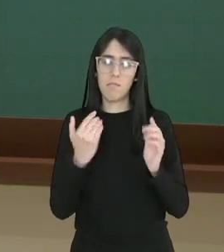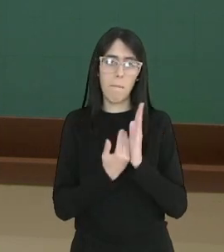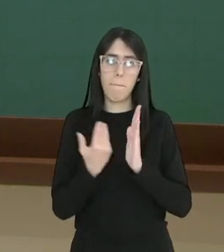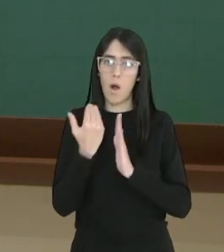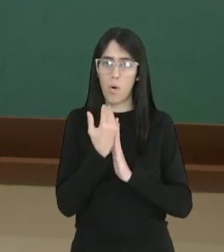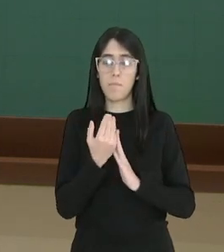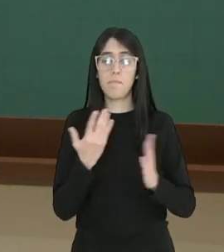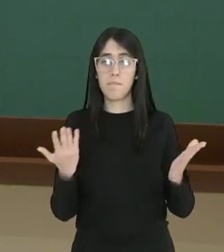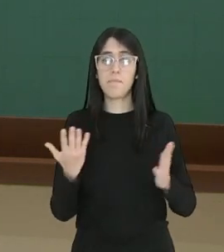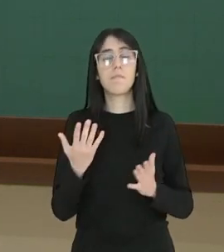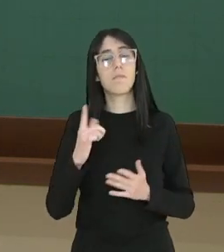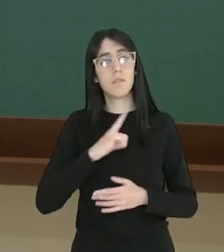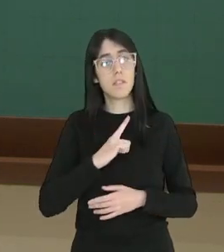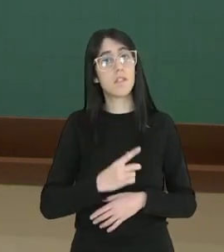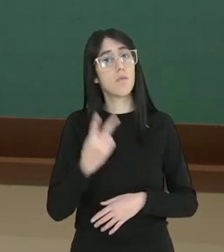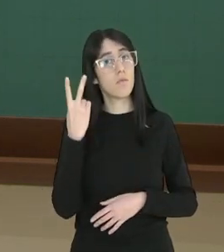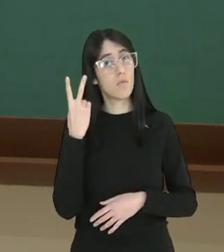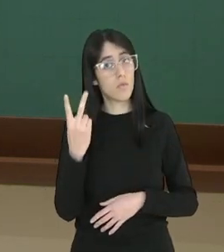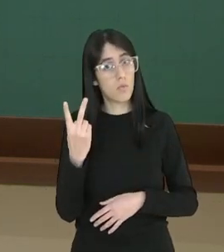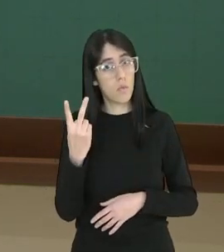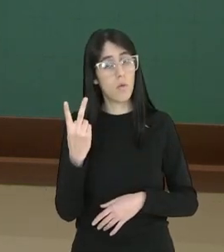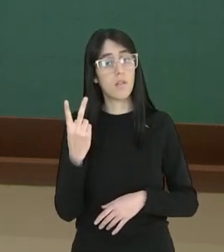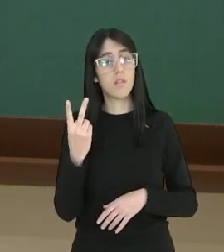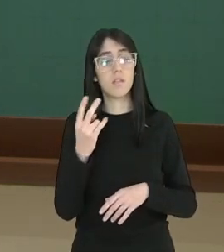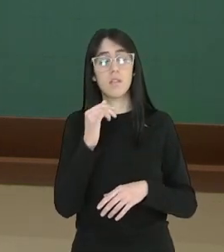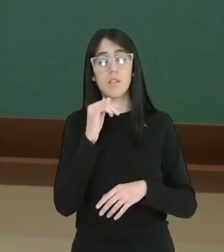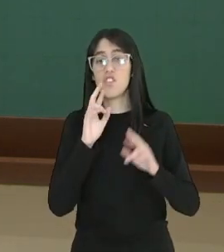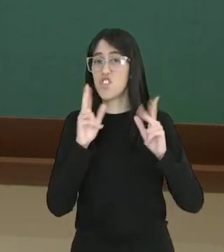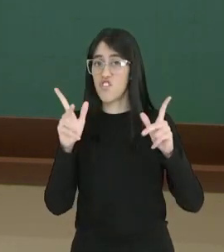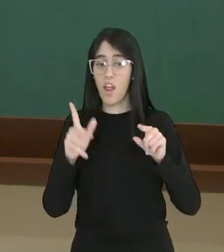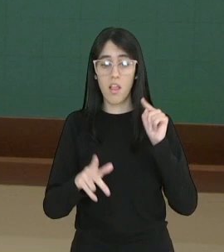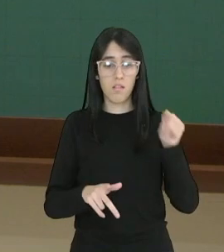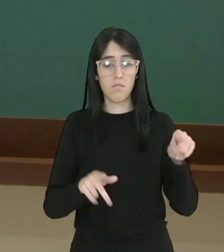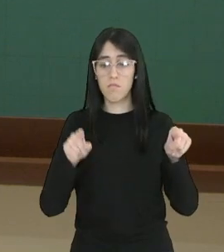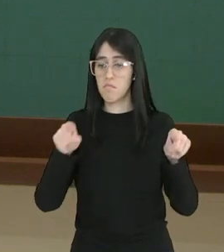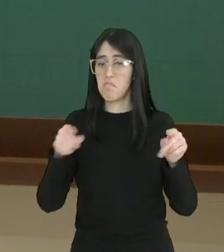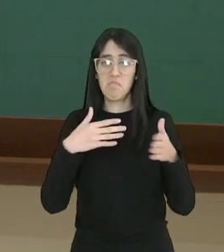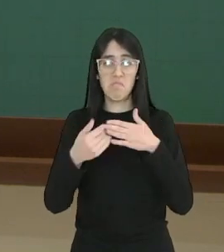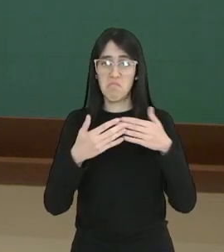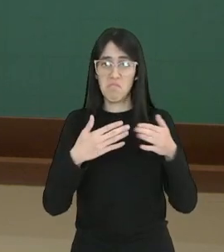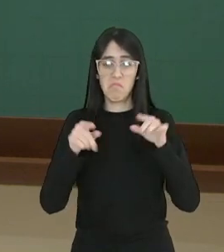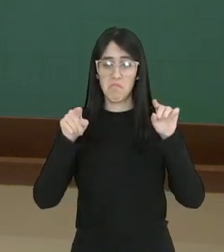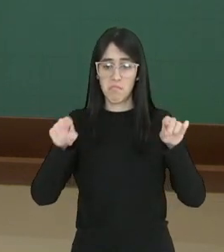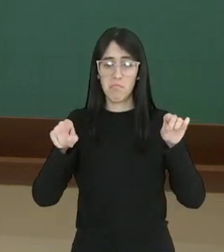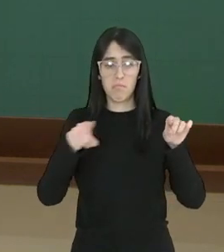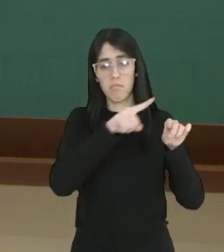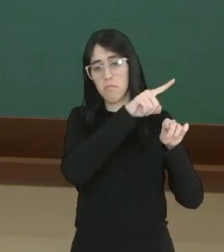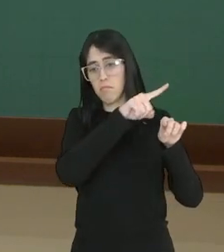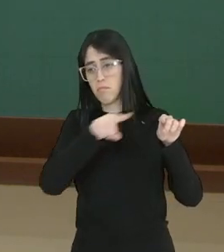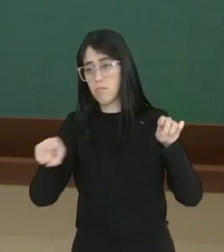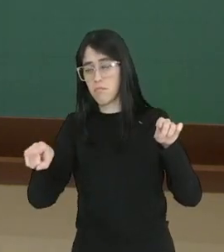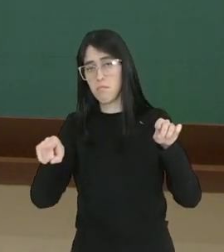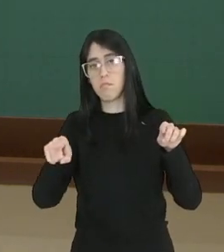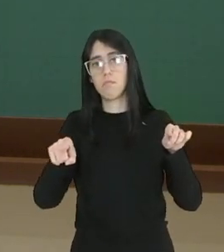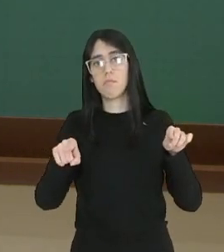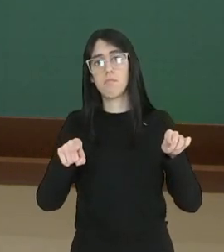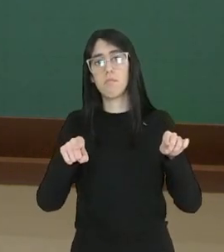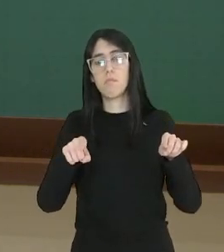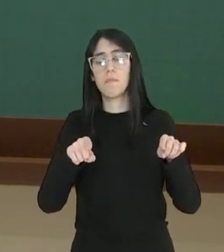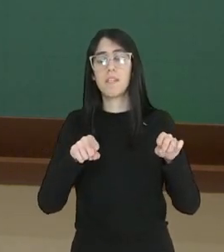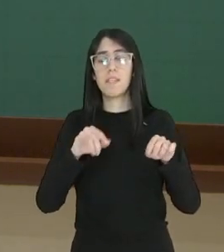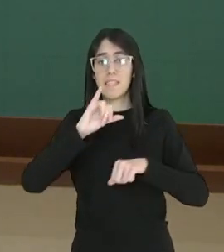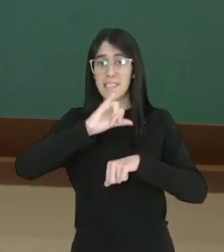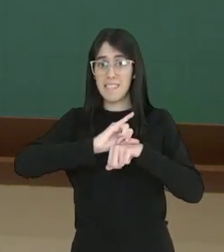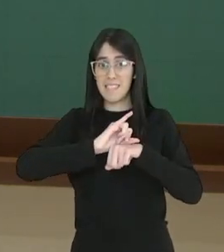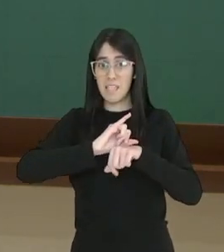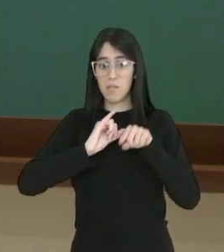dois segmentos distintos, a união de dois segmentos distintos na circunferência é chamado, quando não